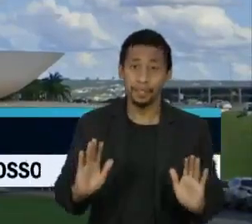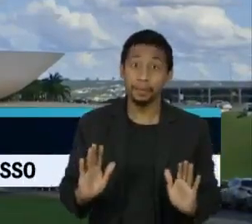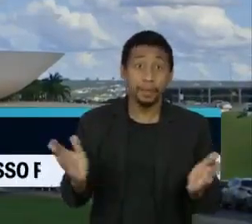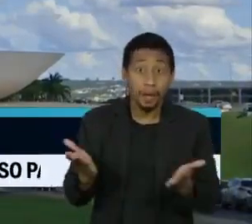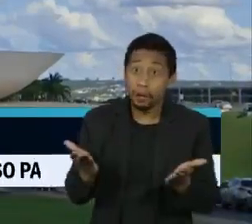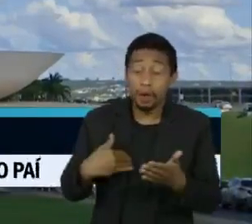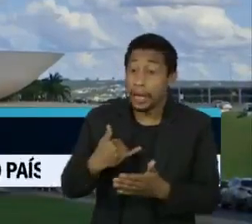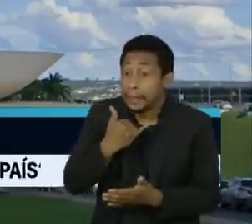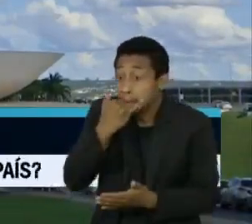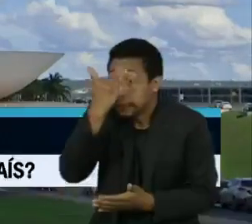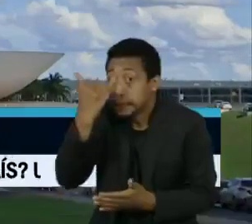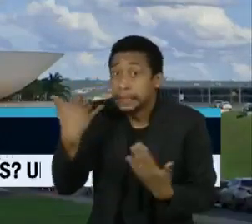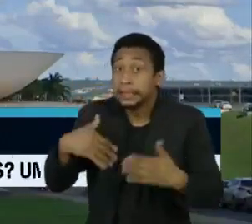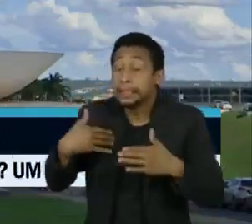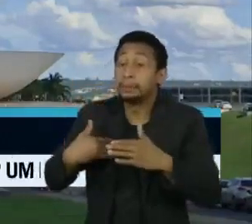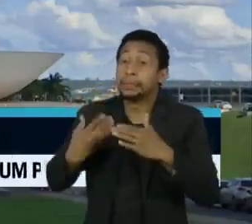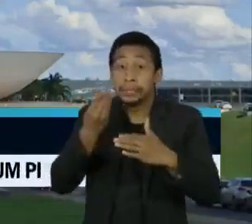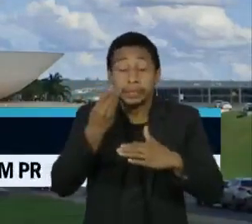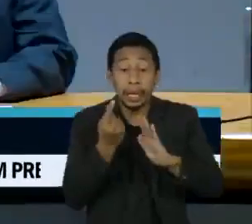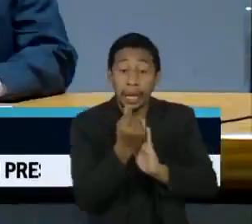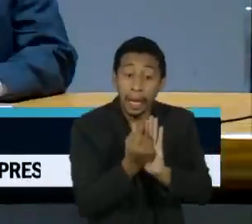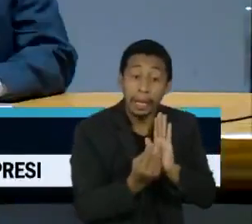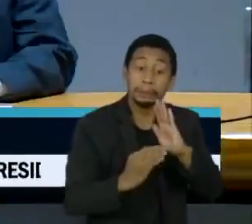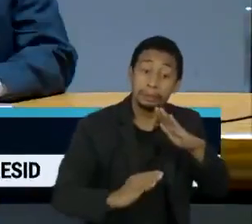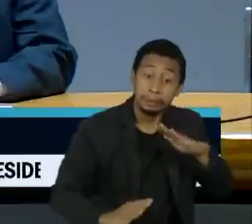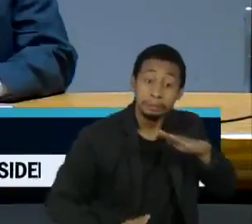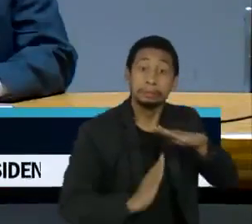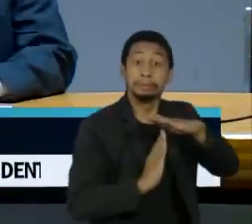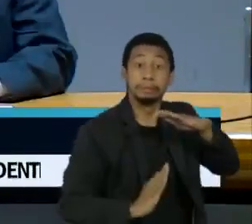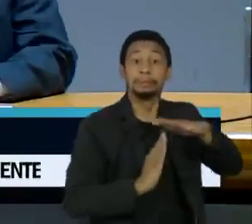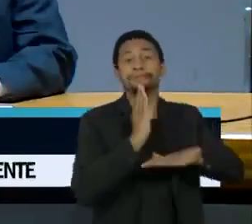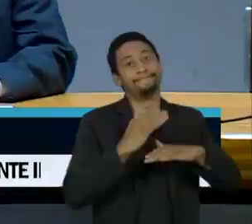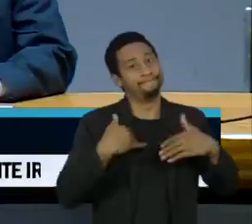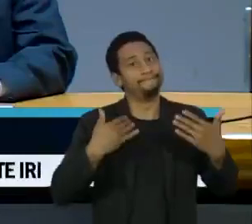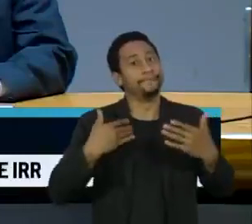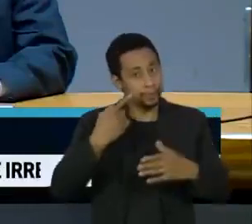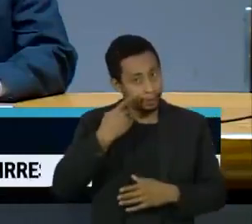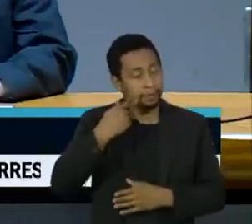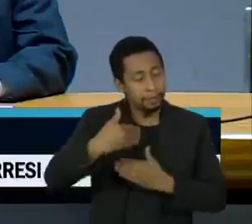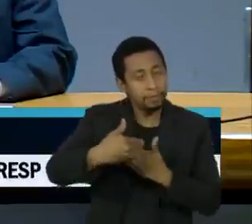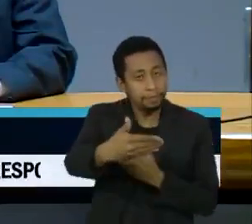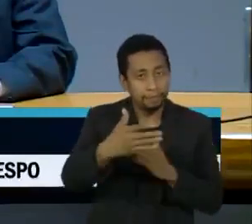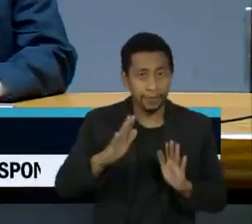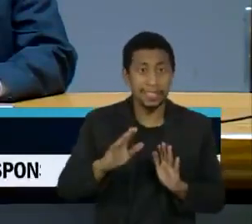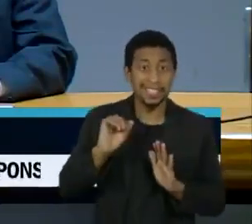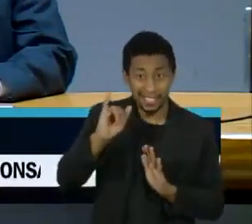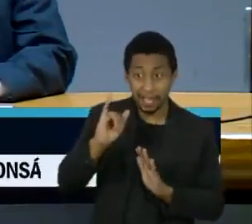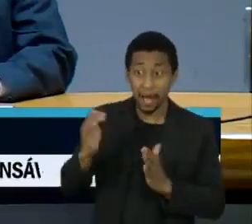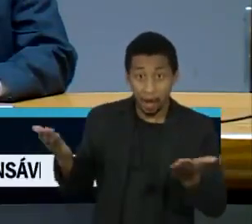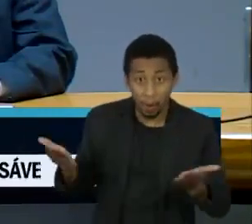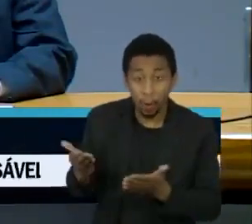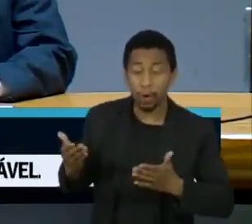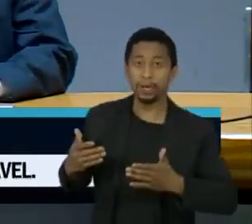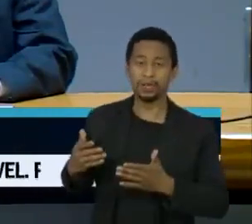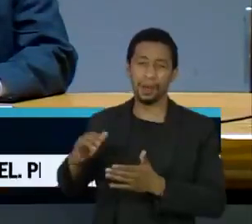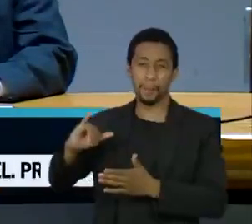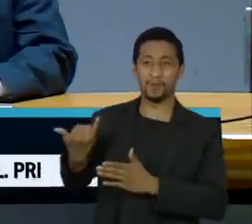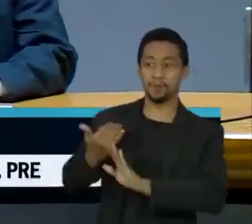dar feudalismo fiscal. E é isso que a gente está vivendo hoje. Se em 2020 foi o orçamento de guerra para enfrentar a pandemia, em